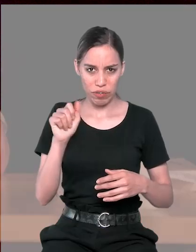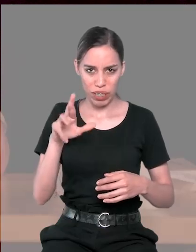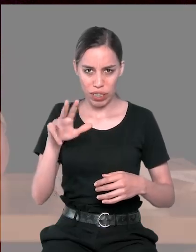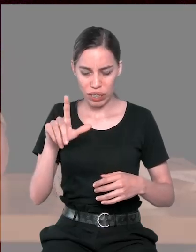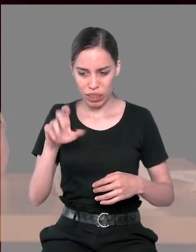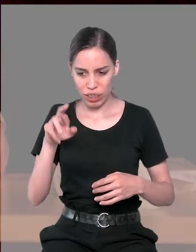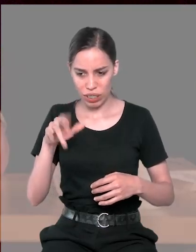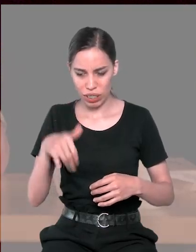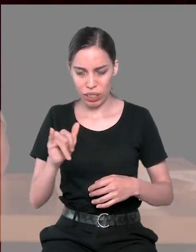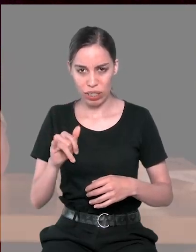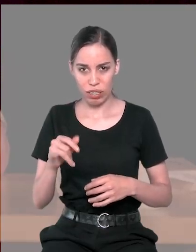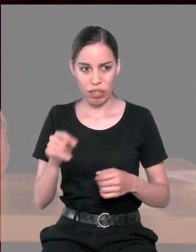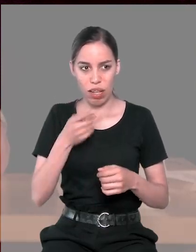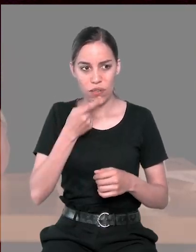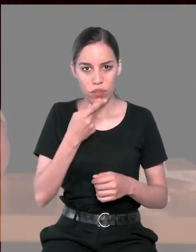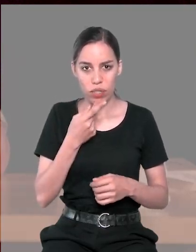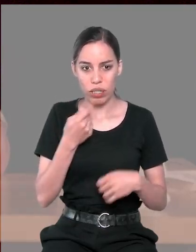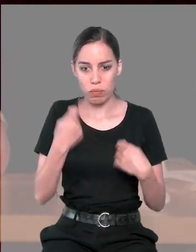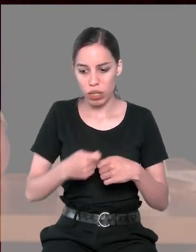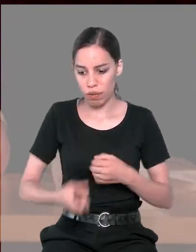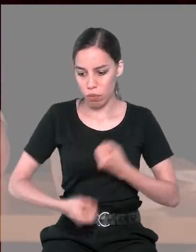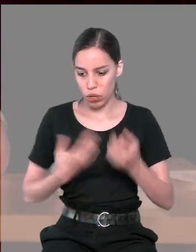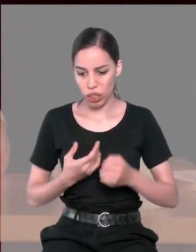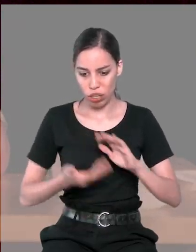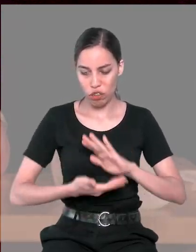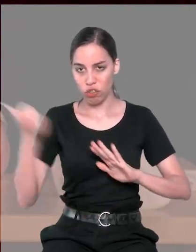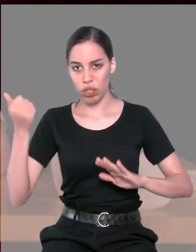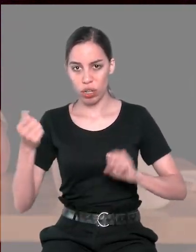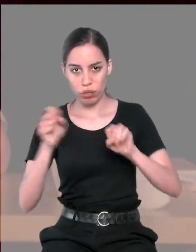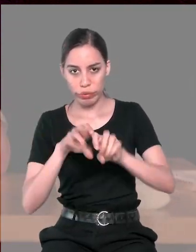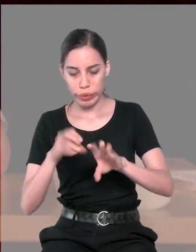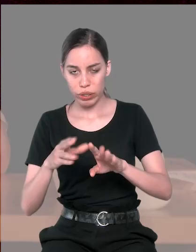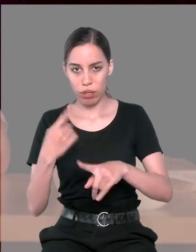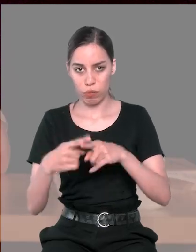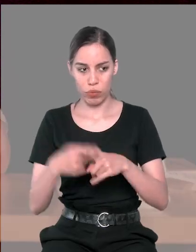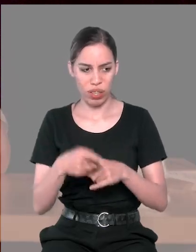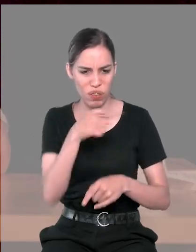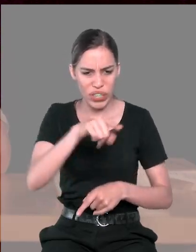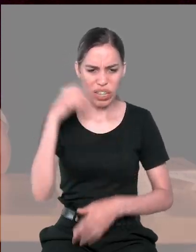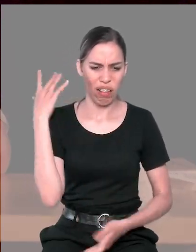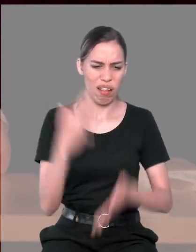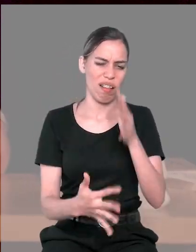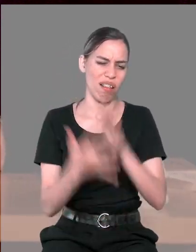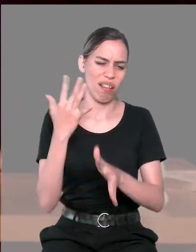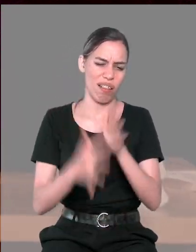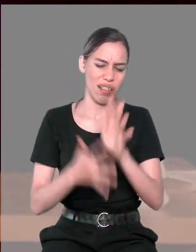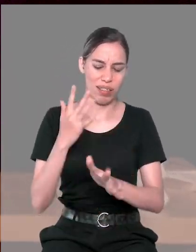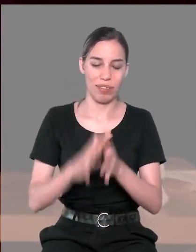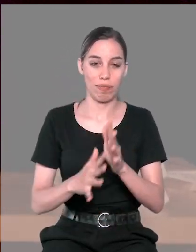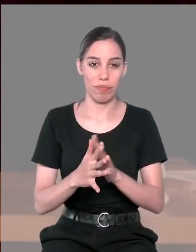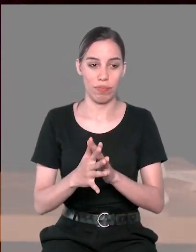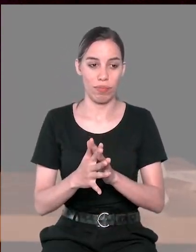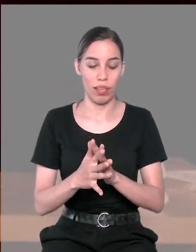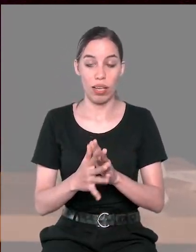ele causou furor na França quando ele falou que tinha que tirar a poesia do ensino, porque vocês estavam estragando, né? Porque